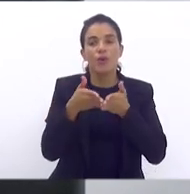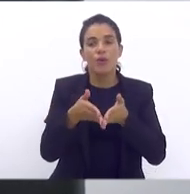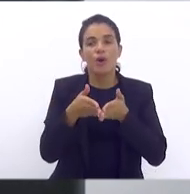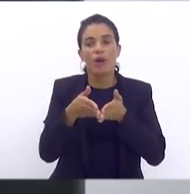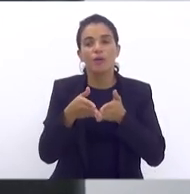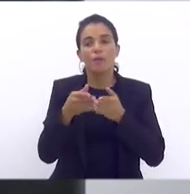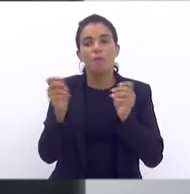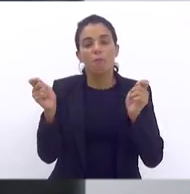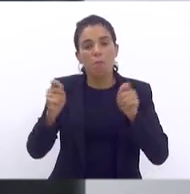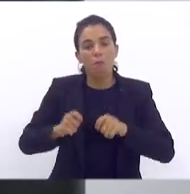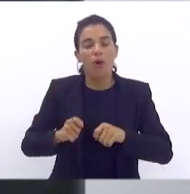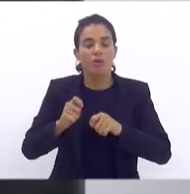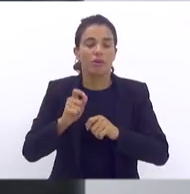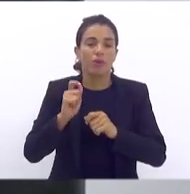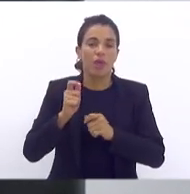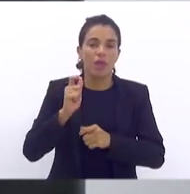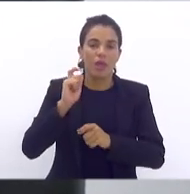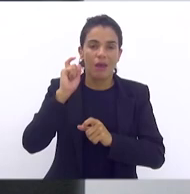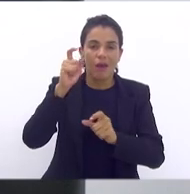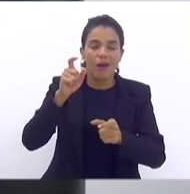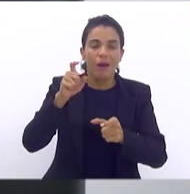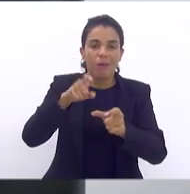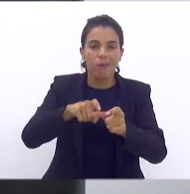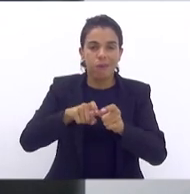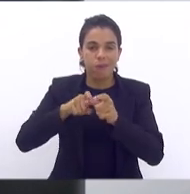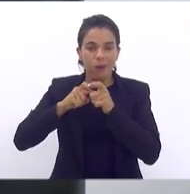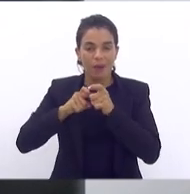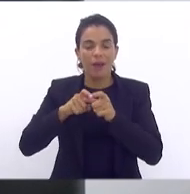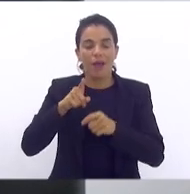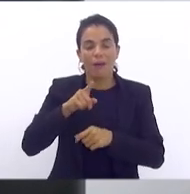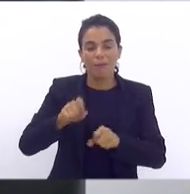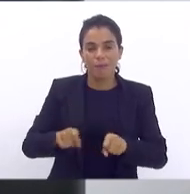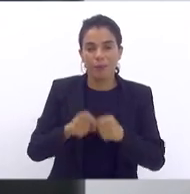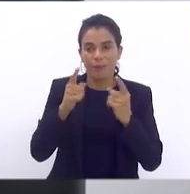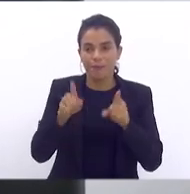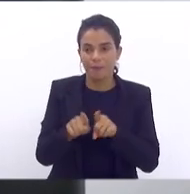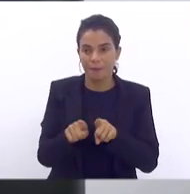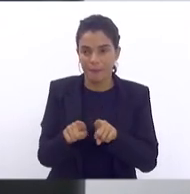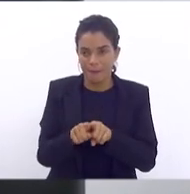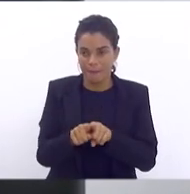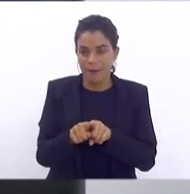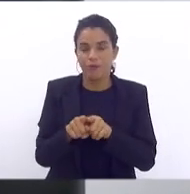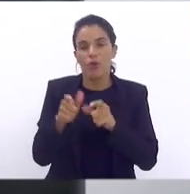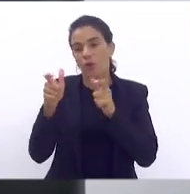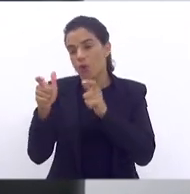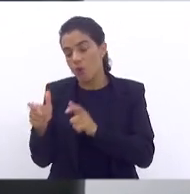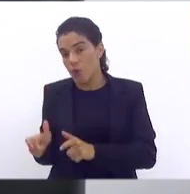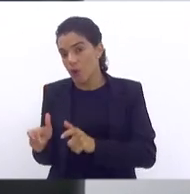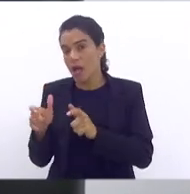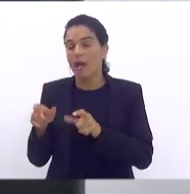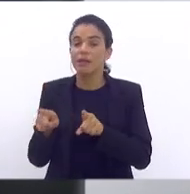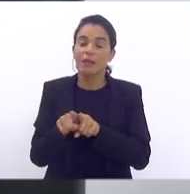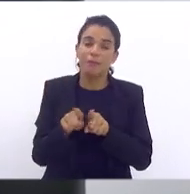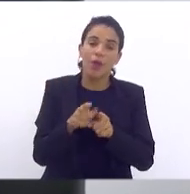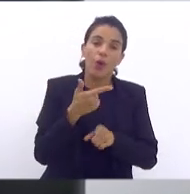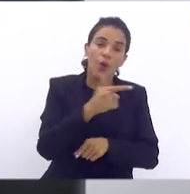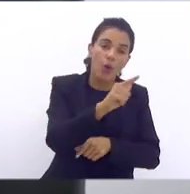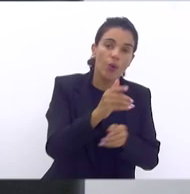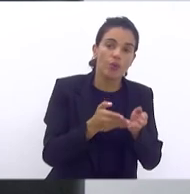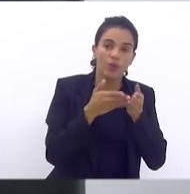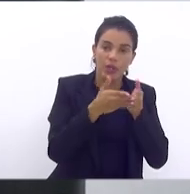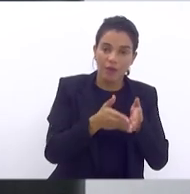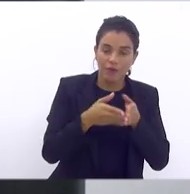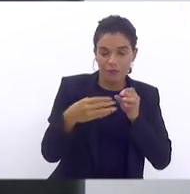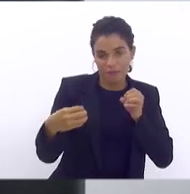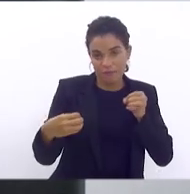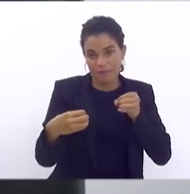âncora rompida. Sem controle, pode acabar atingindo um terminal de passageiro, uma área portuária, até mesmo um navio que esteja navegando